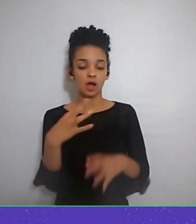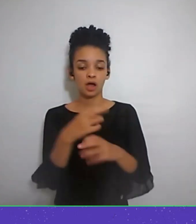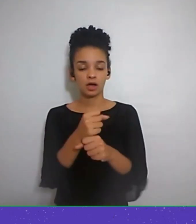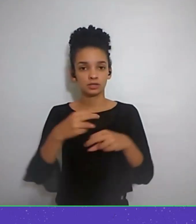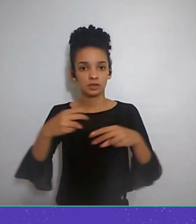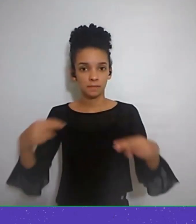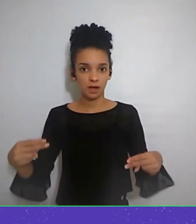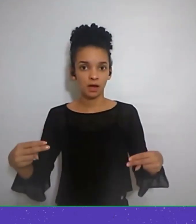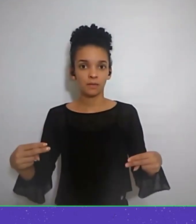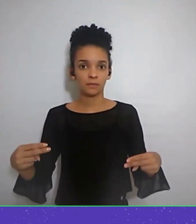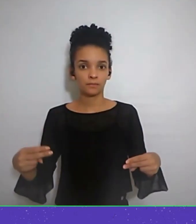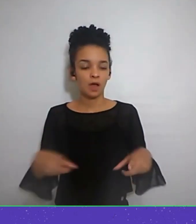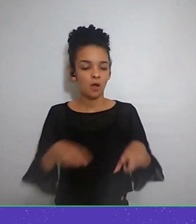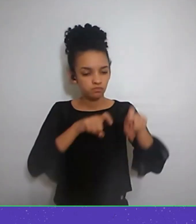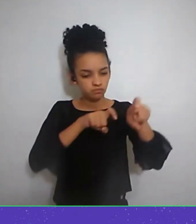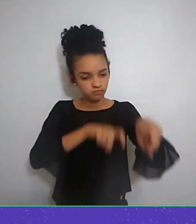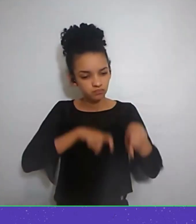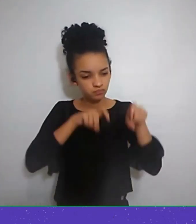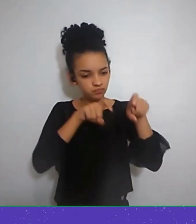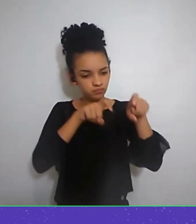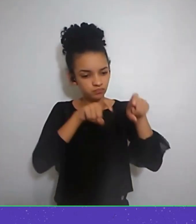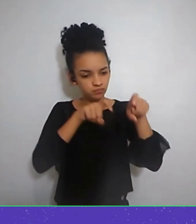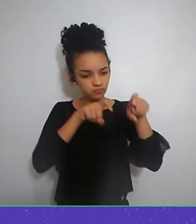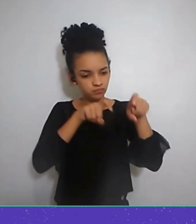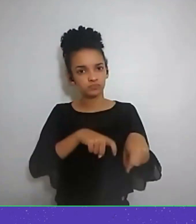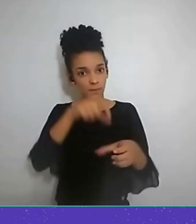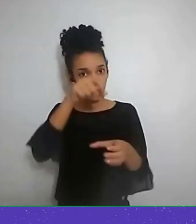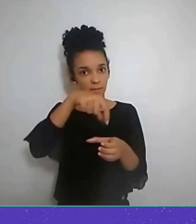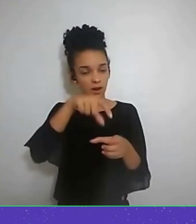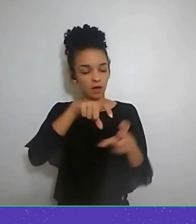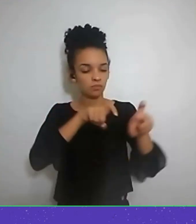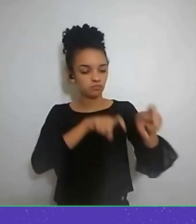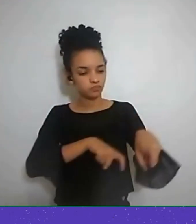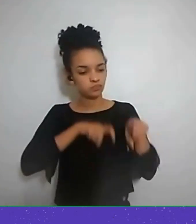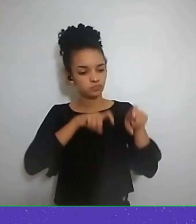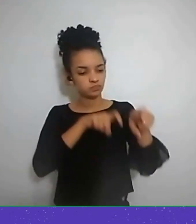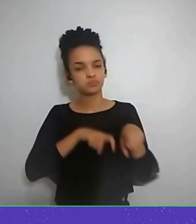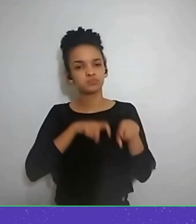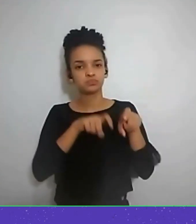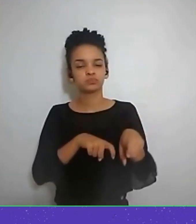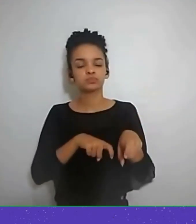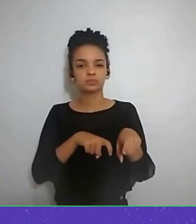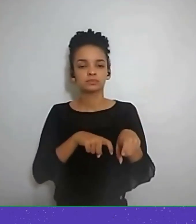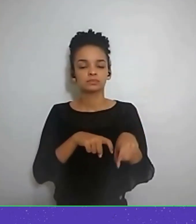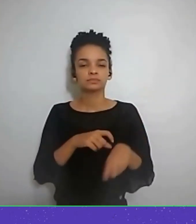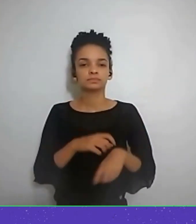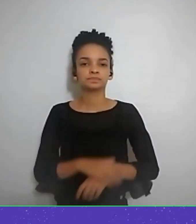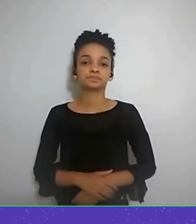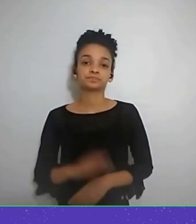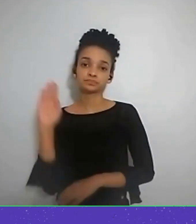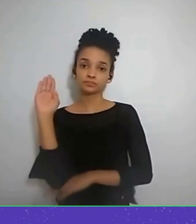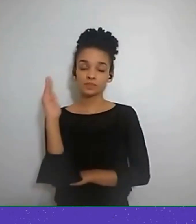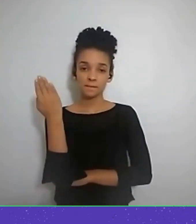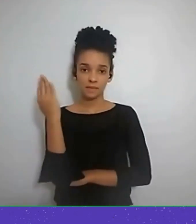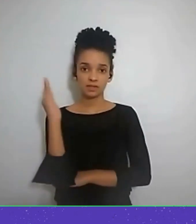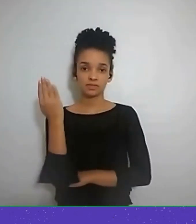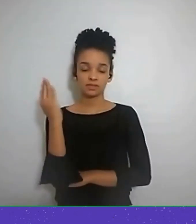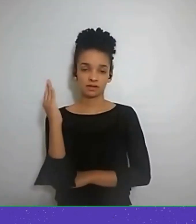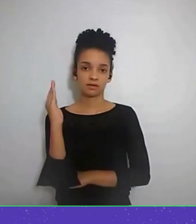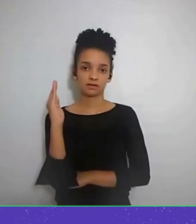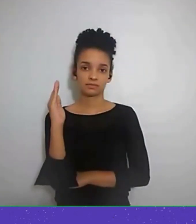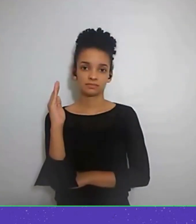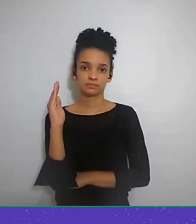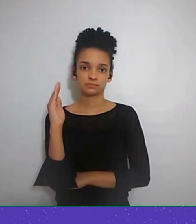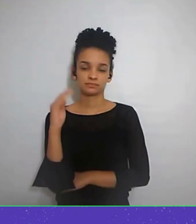carga no campo. É um artefato de madeira que fica sobre o pescoço de um